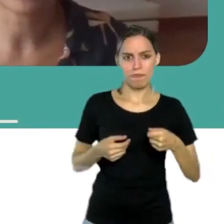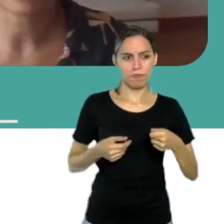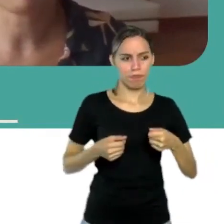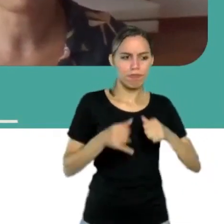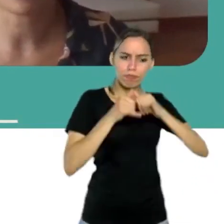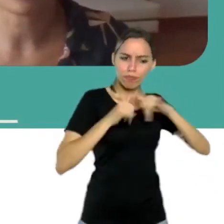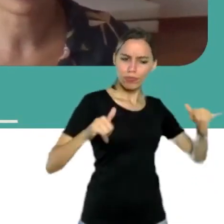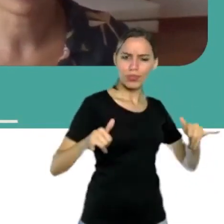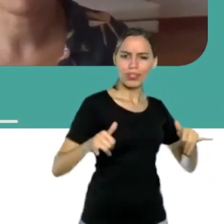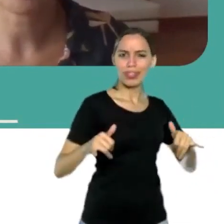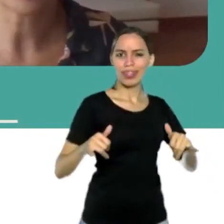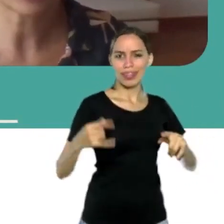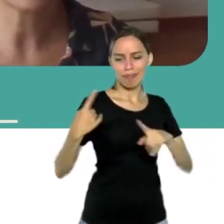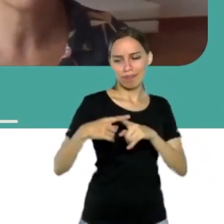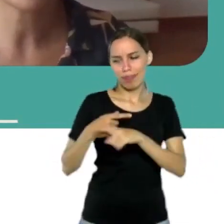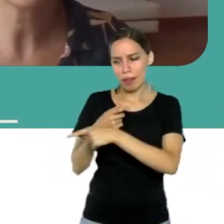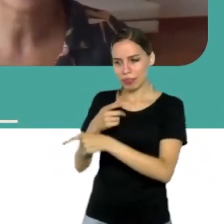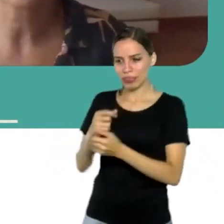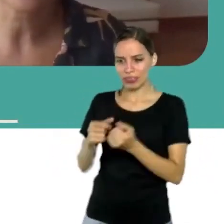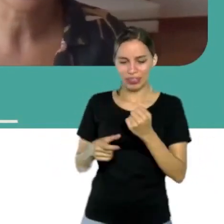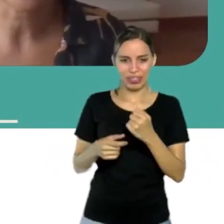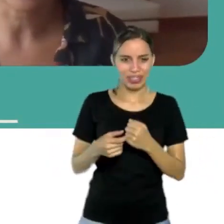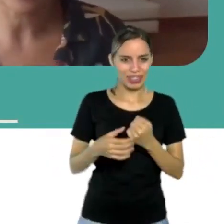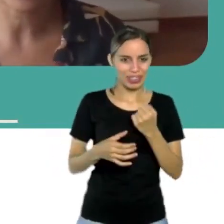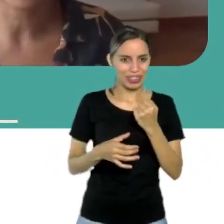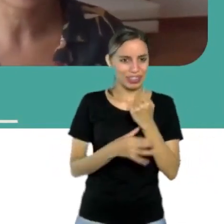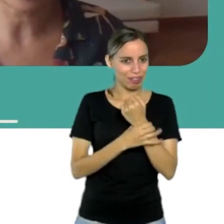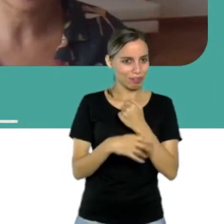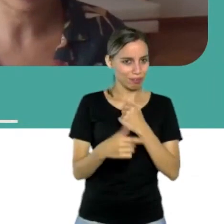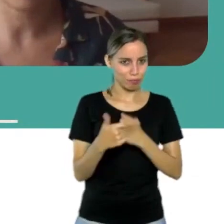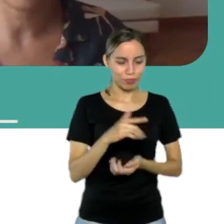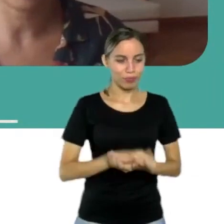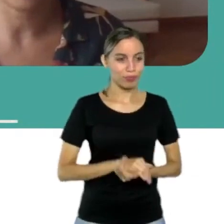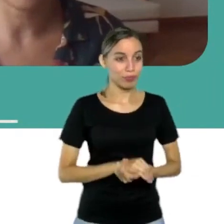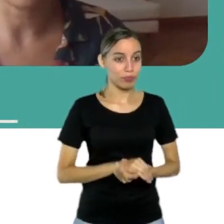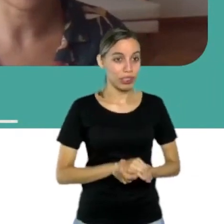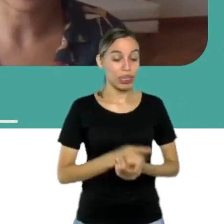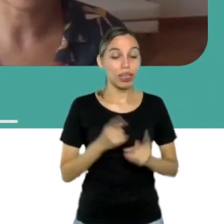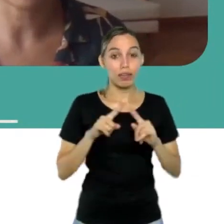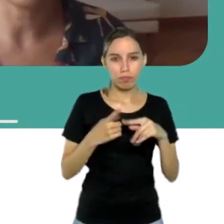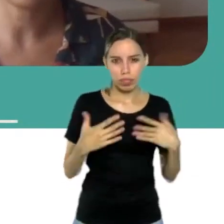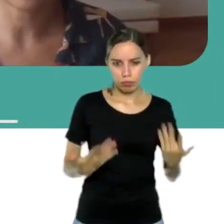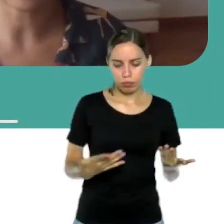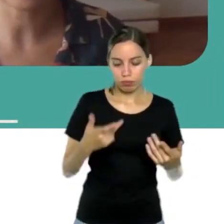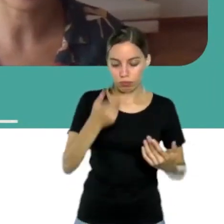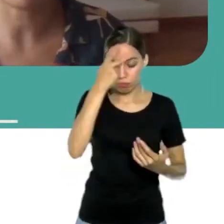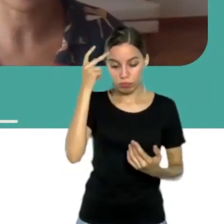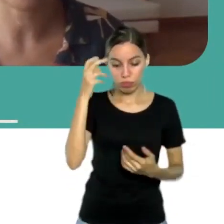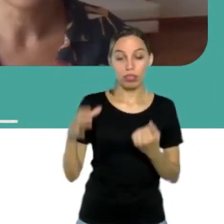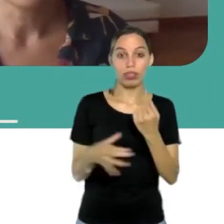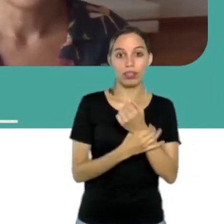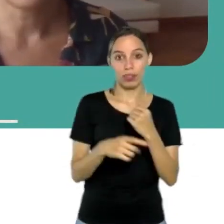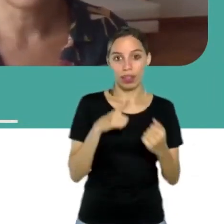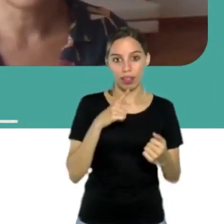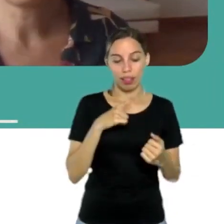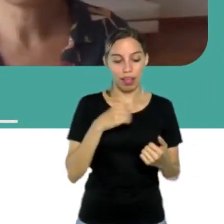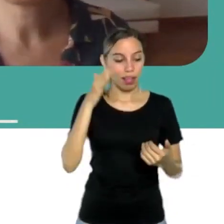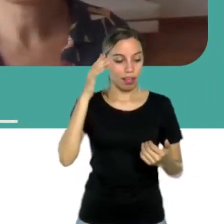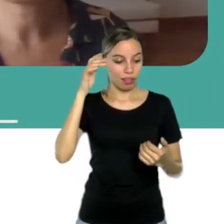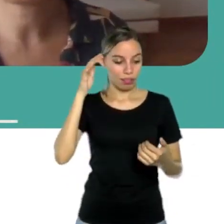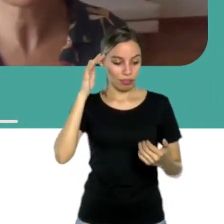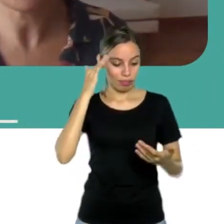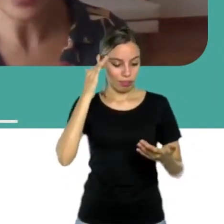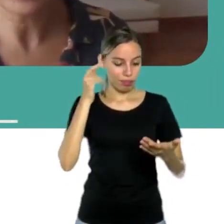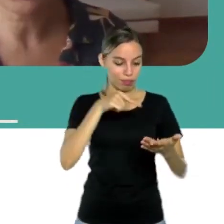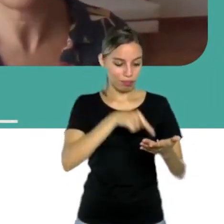importante a pessoa entender o que é a escrita dela e o que é o livro que ela escreveu